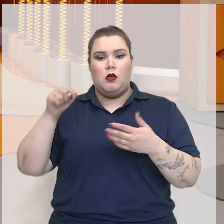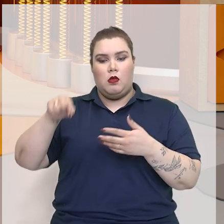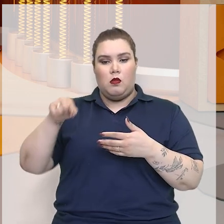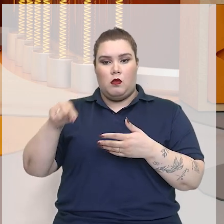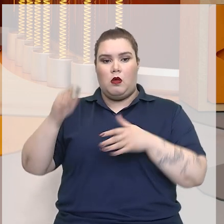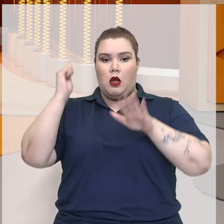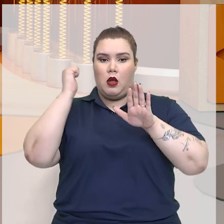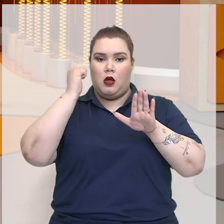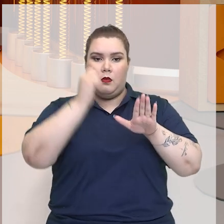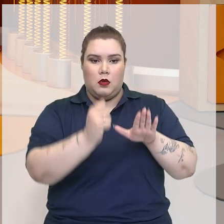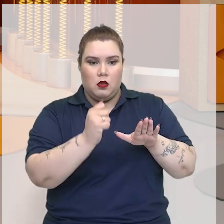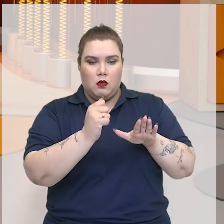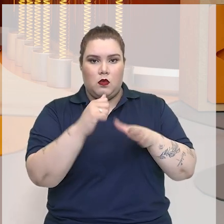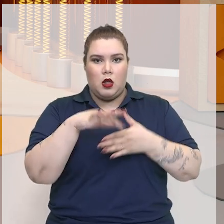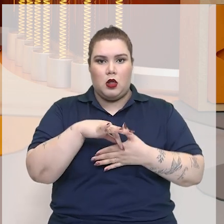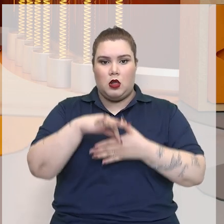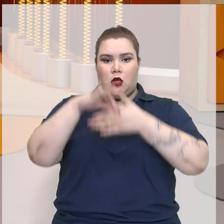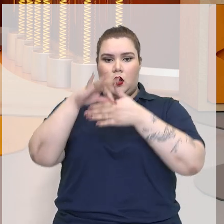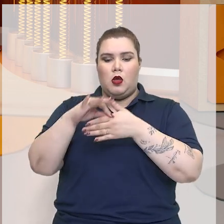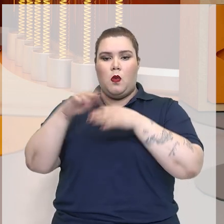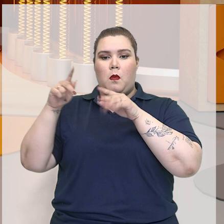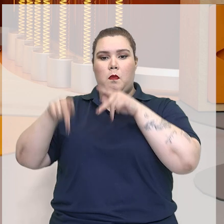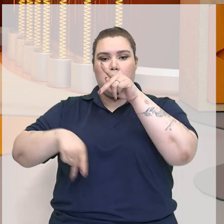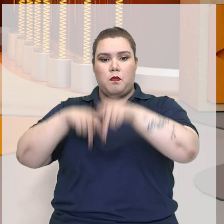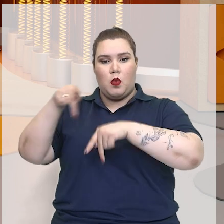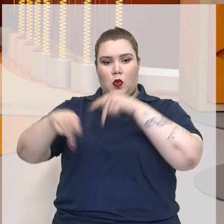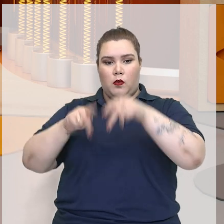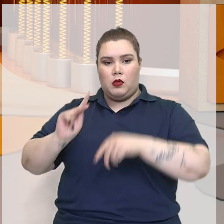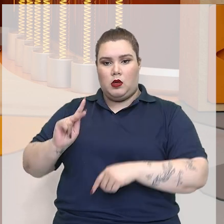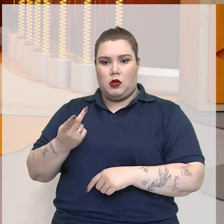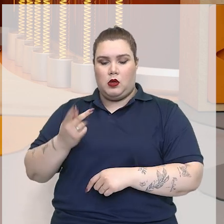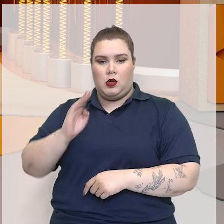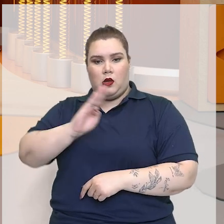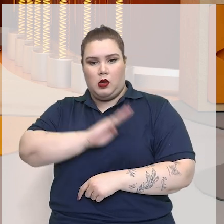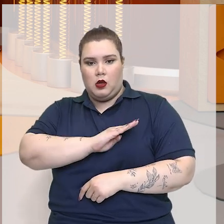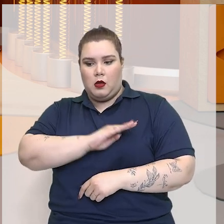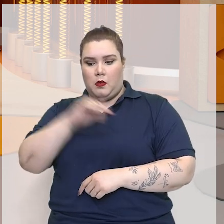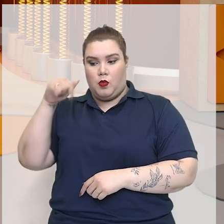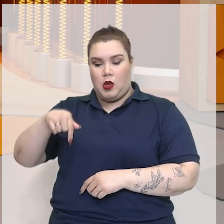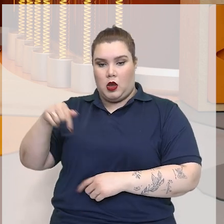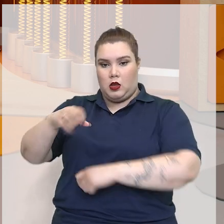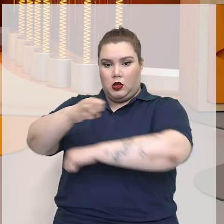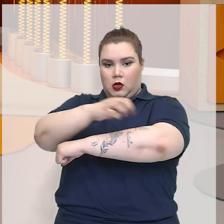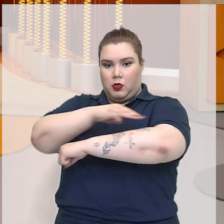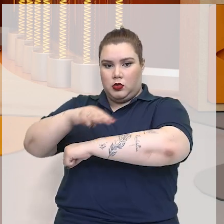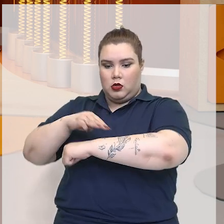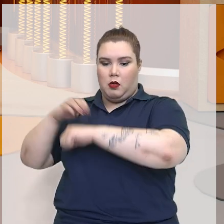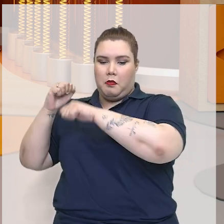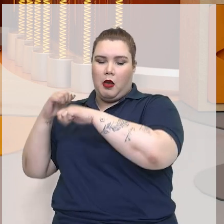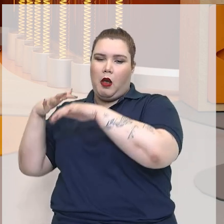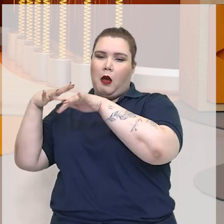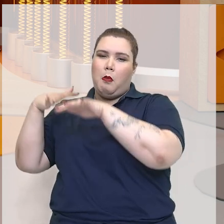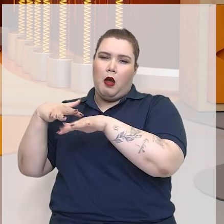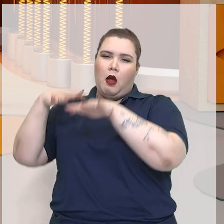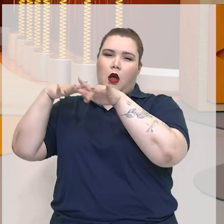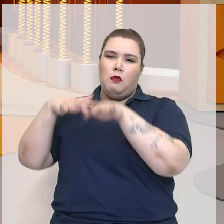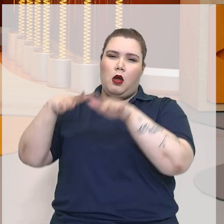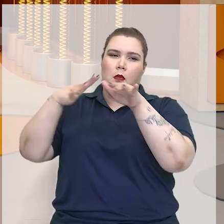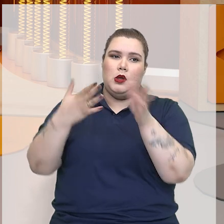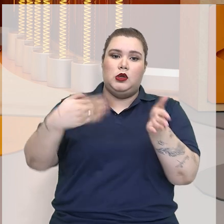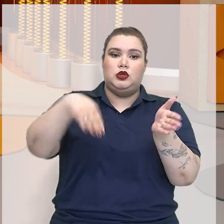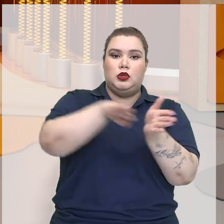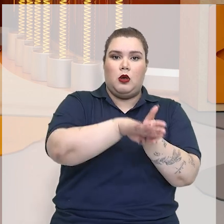uma migração dos hebreus da Mesopotâmia para Canaã, atualmente chamada